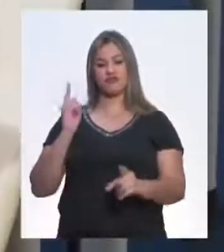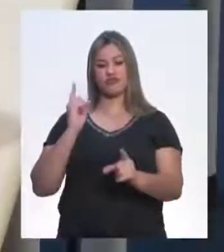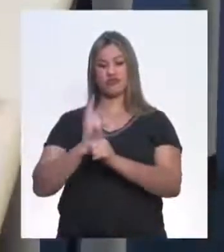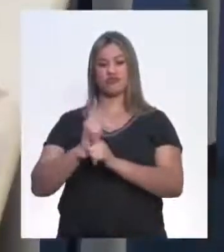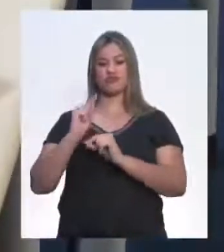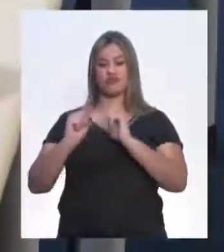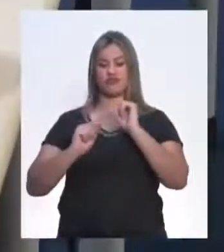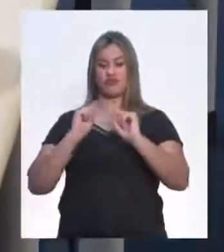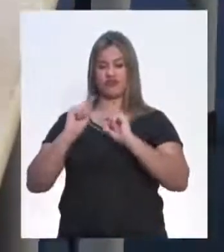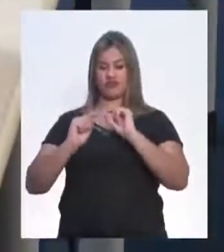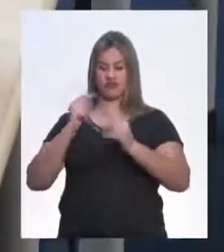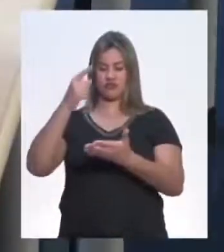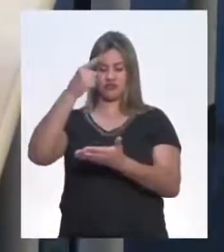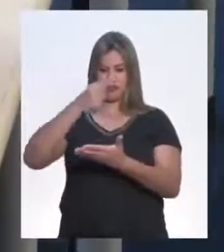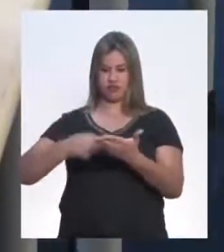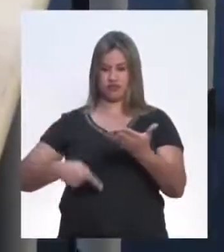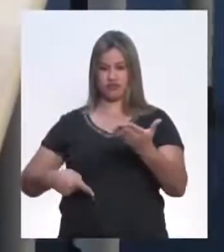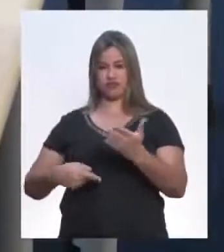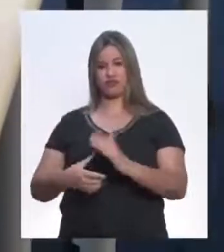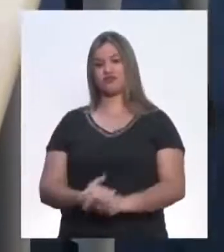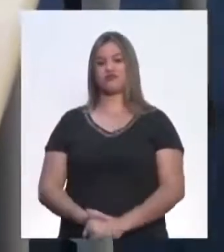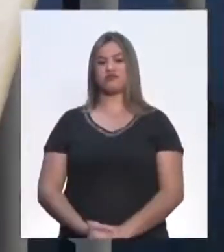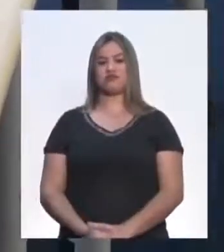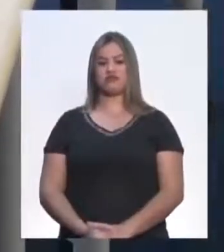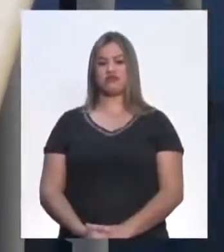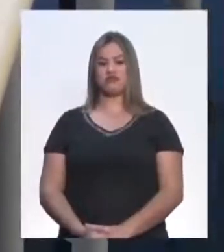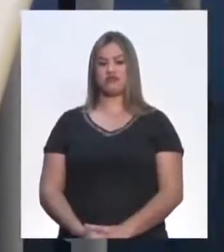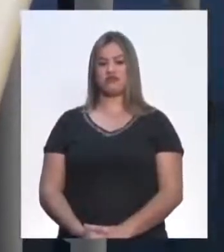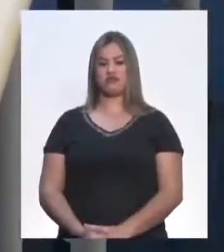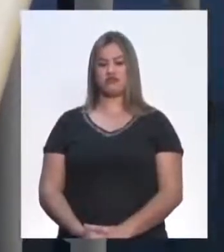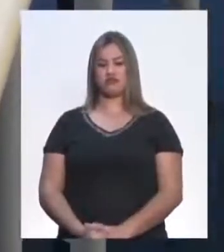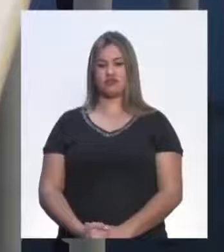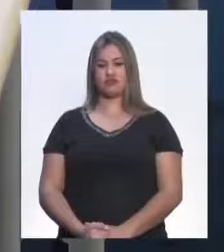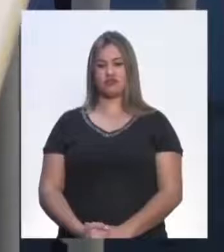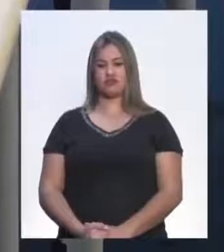vocês traçarem a última reta, aqui, ó.